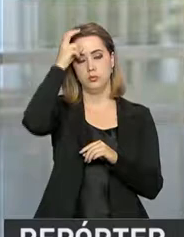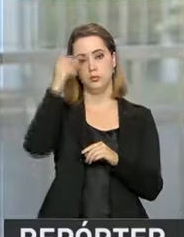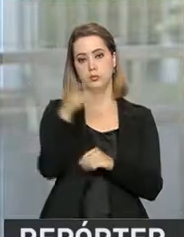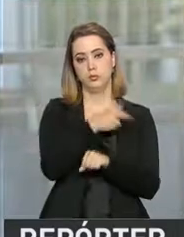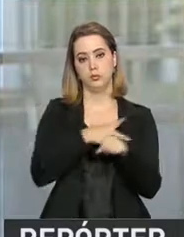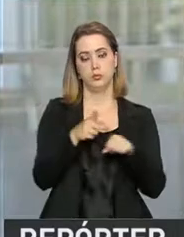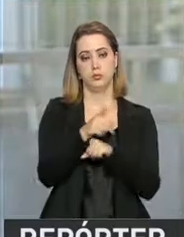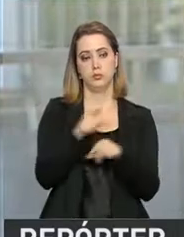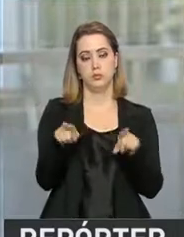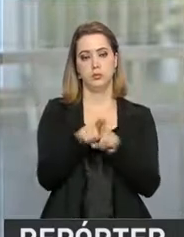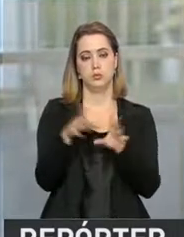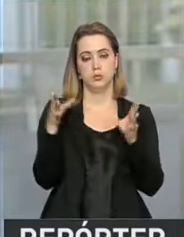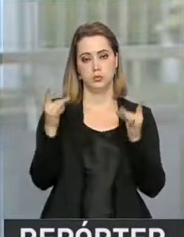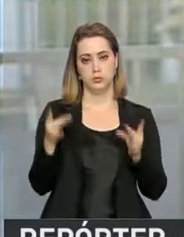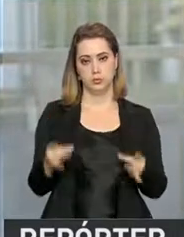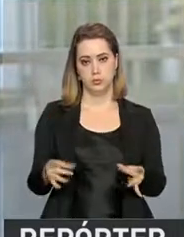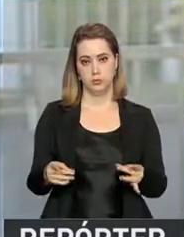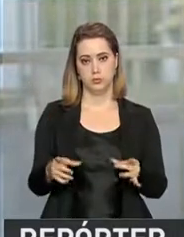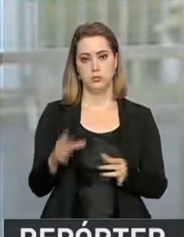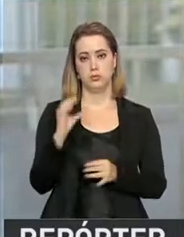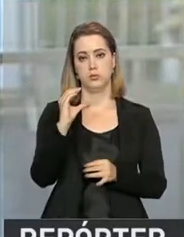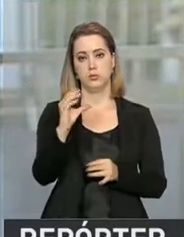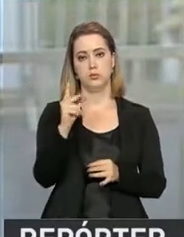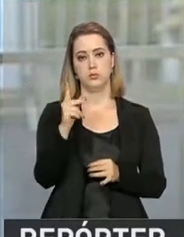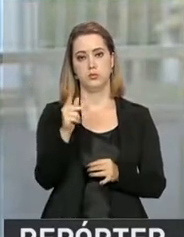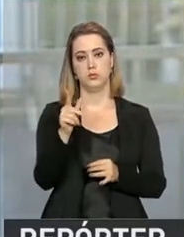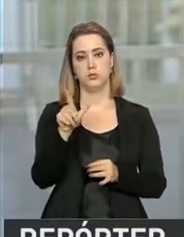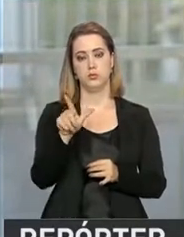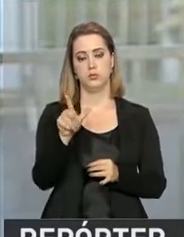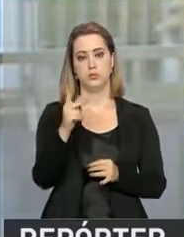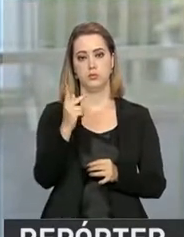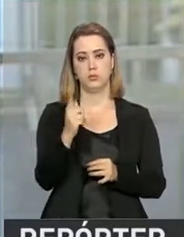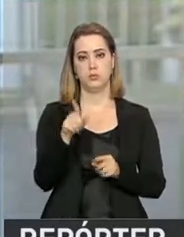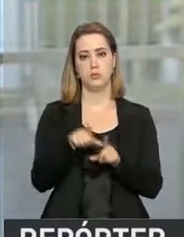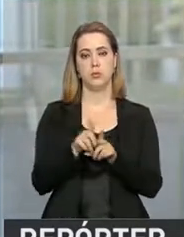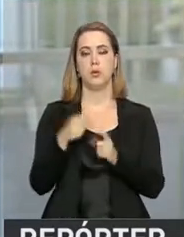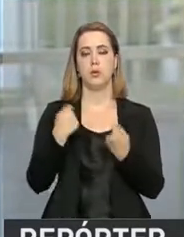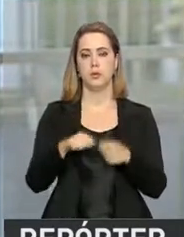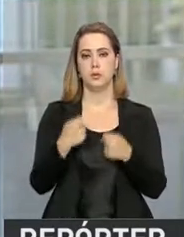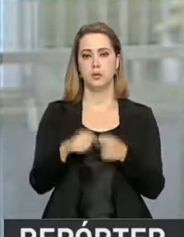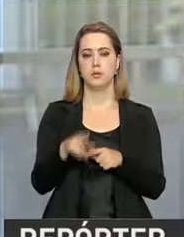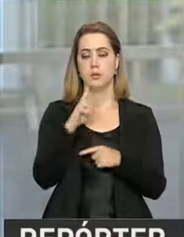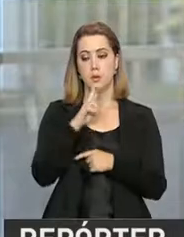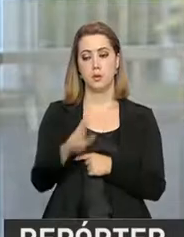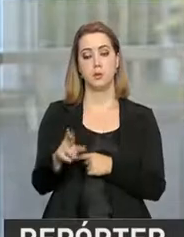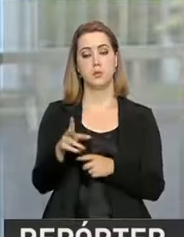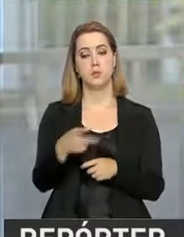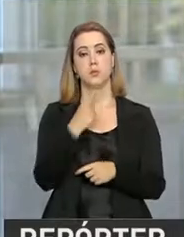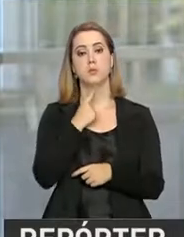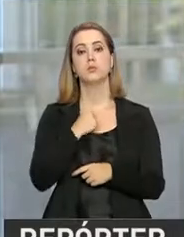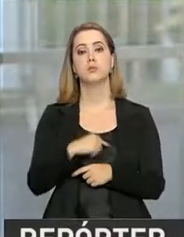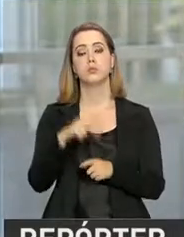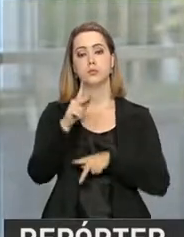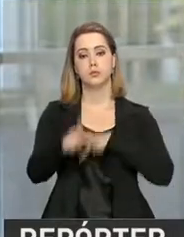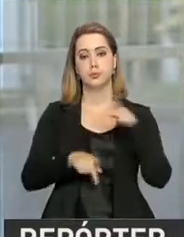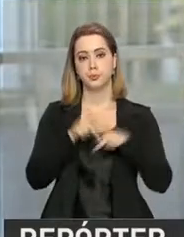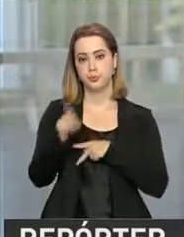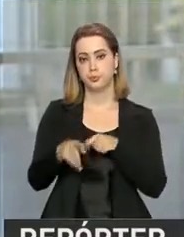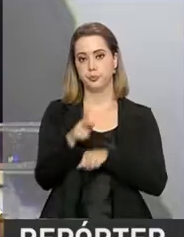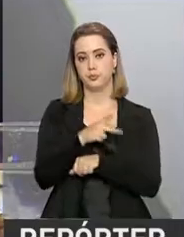país ele também destacou que a cplp tem de responder à expectativa da população dos países